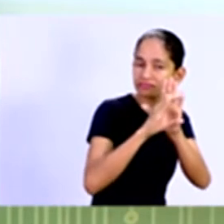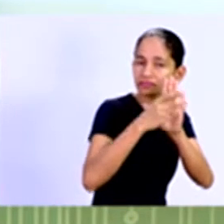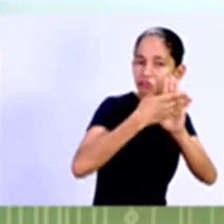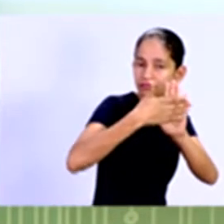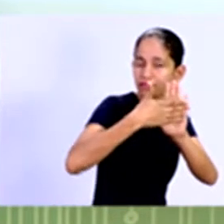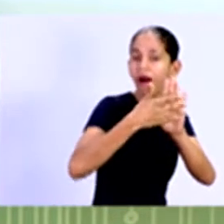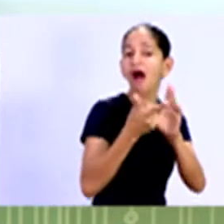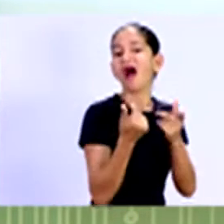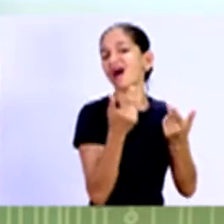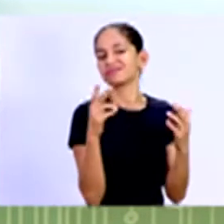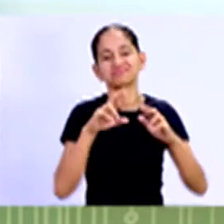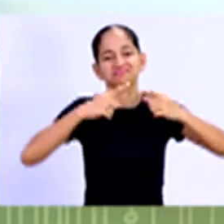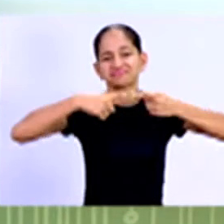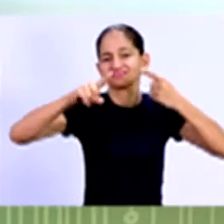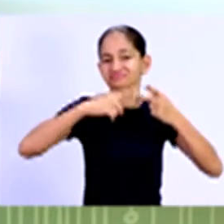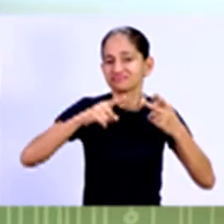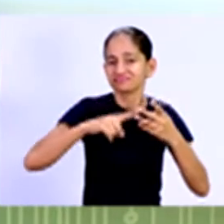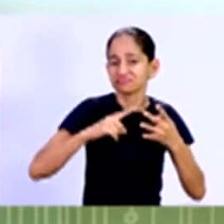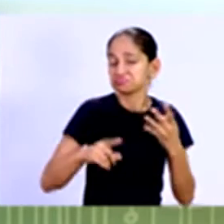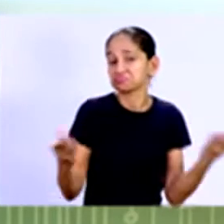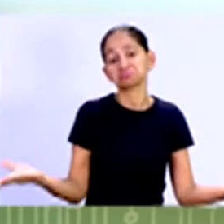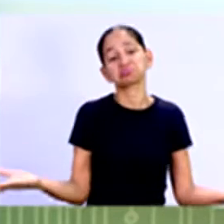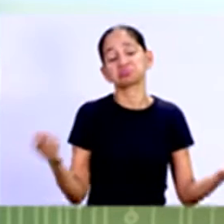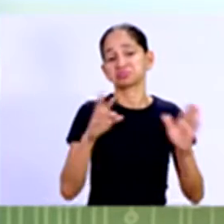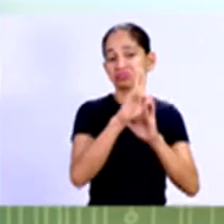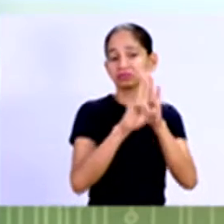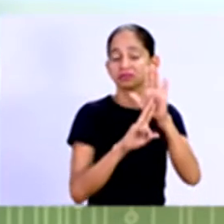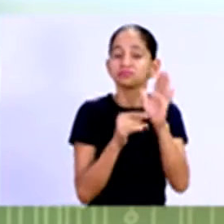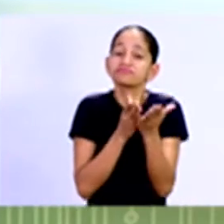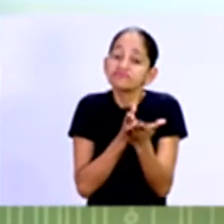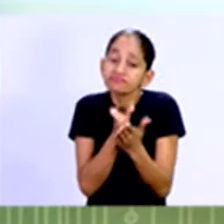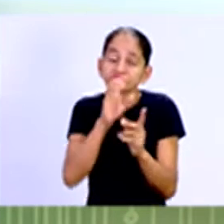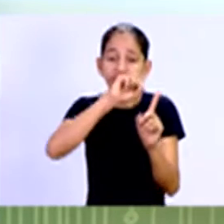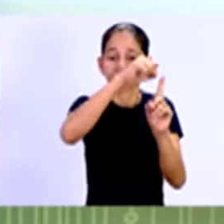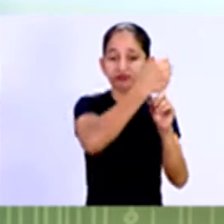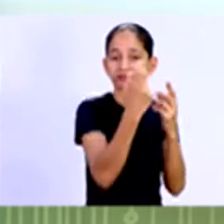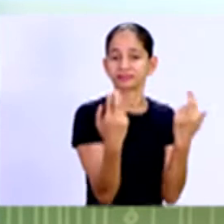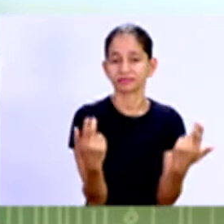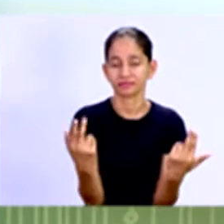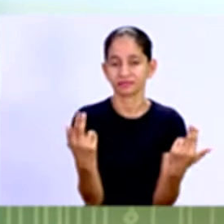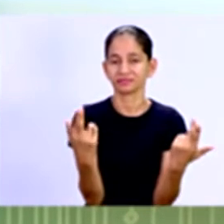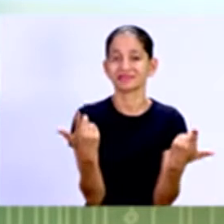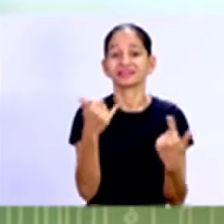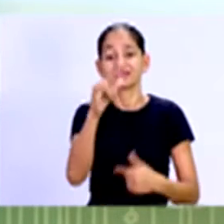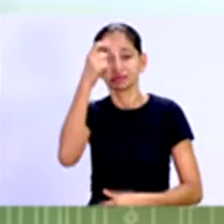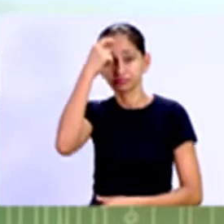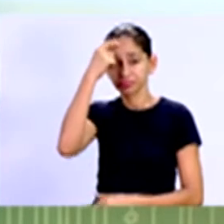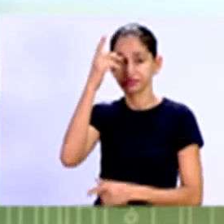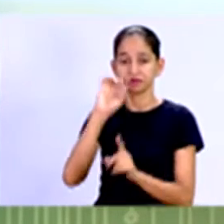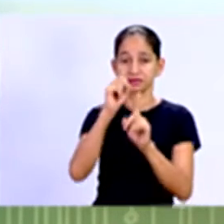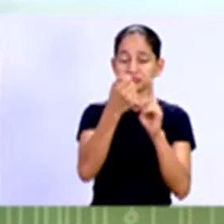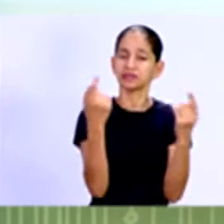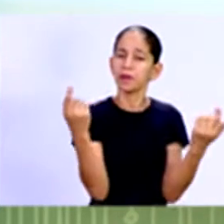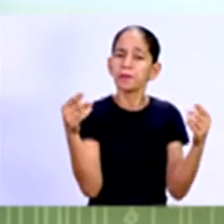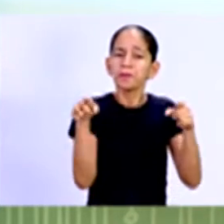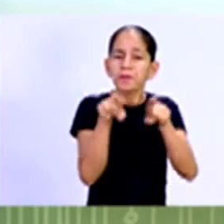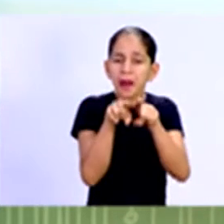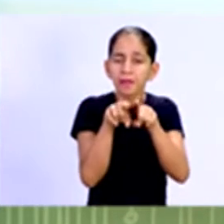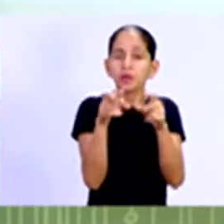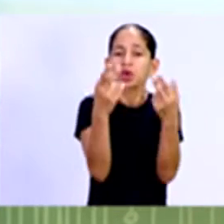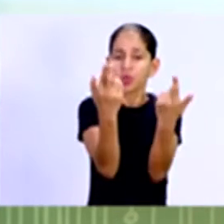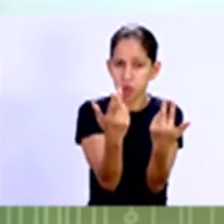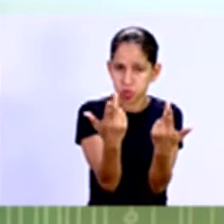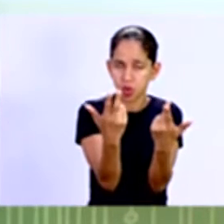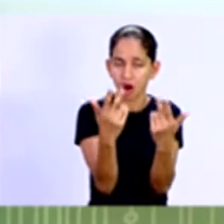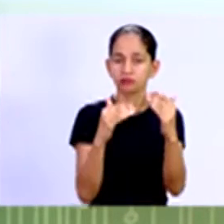constituída socialmente. Se eu estou seguindo a norma social, eu estou agindo moralmente. Se, ao mesmo tempo que eu